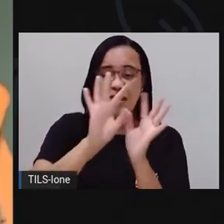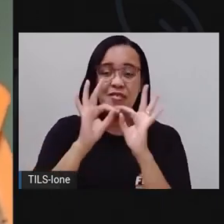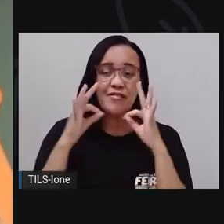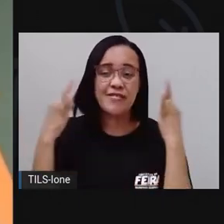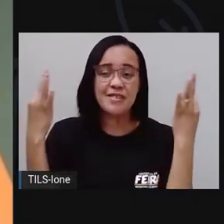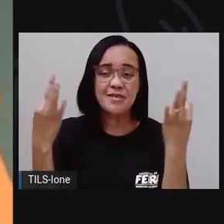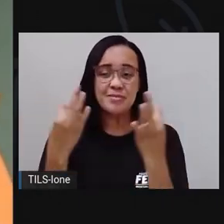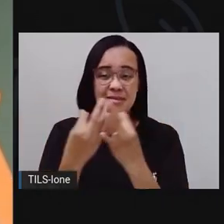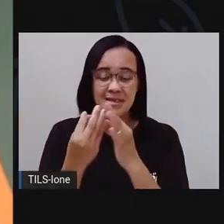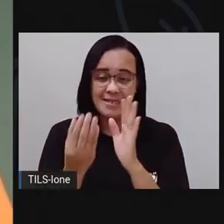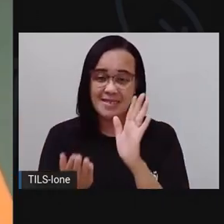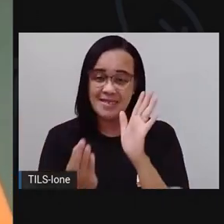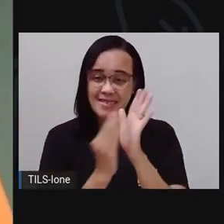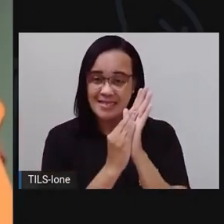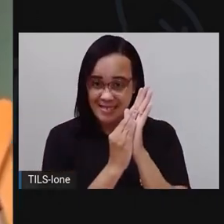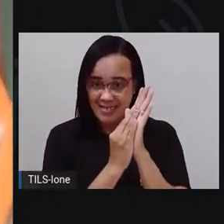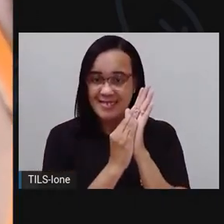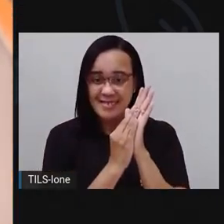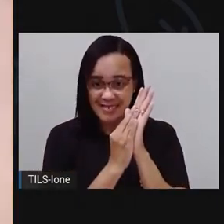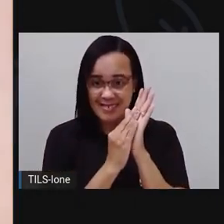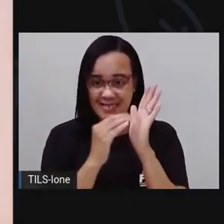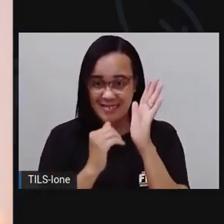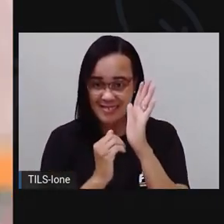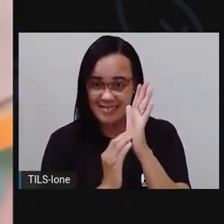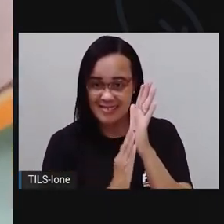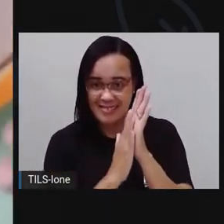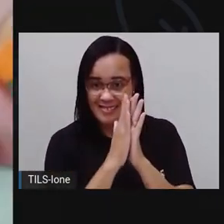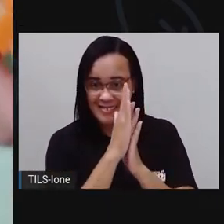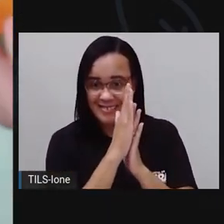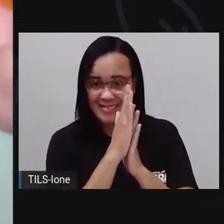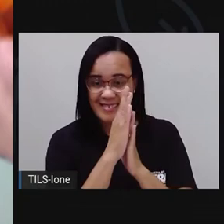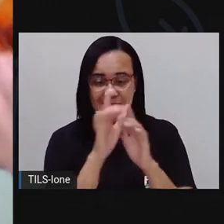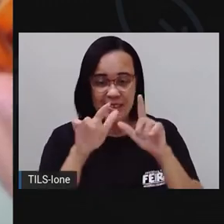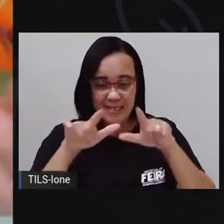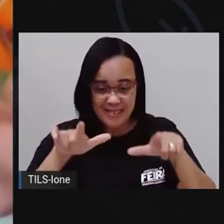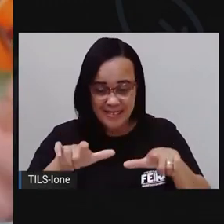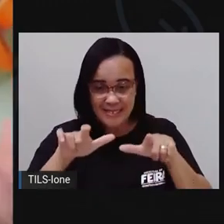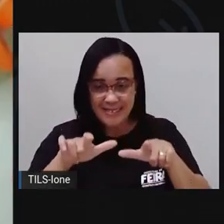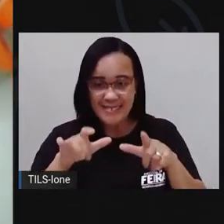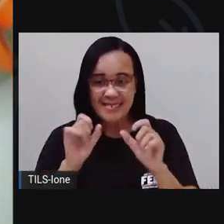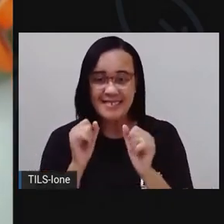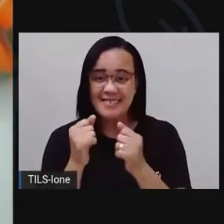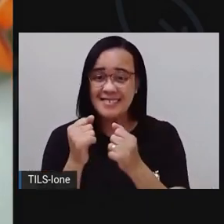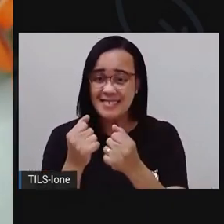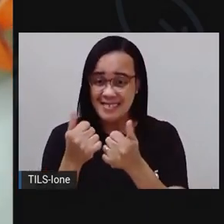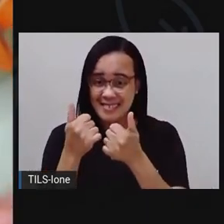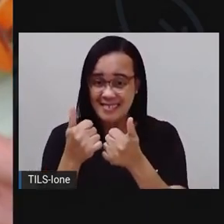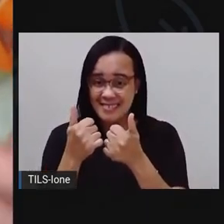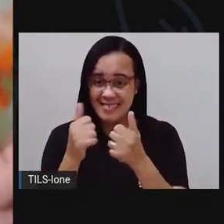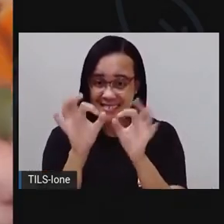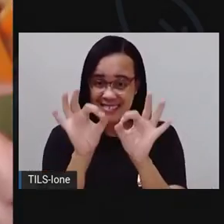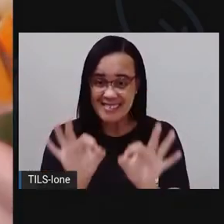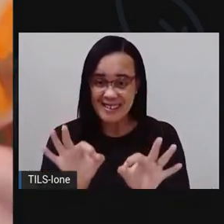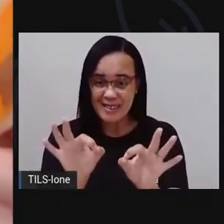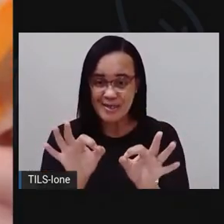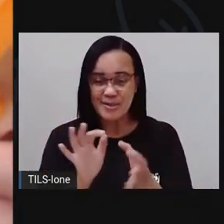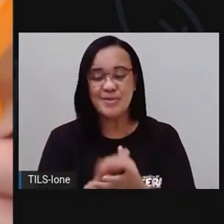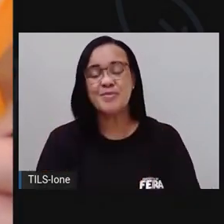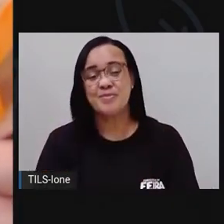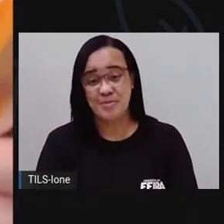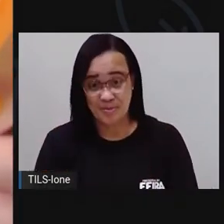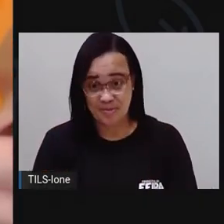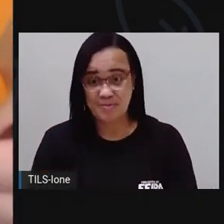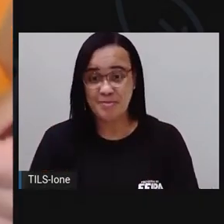e encaixar a foto, ó, que ela cabe direitinho. Ó. O